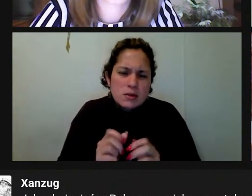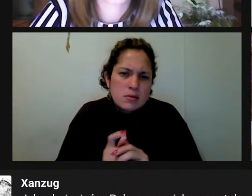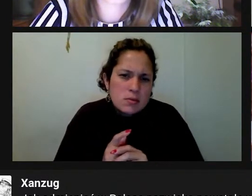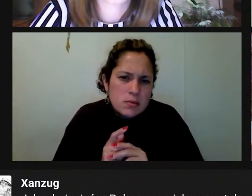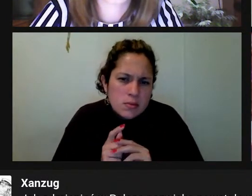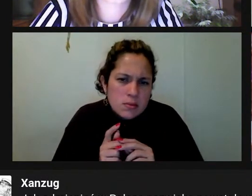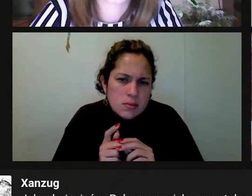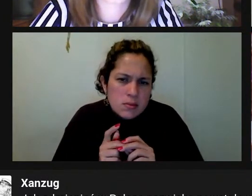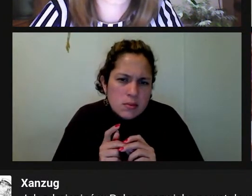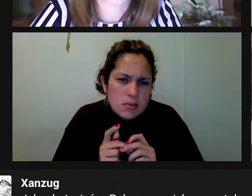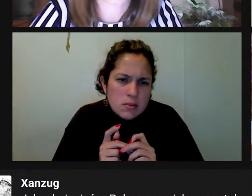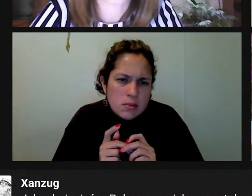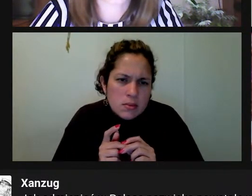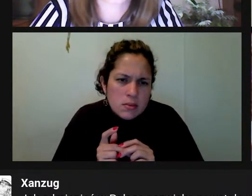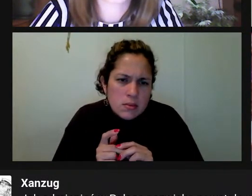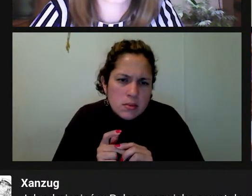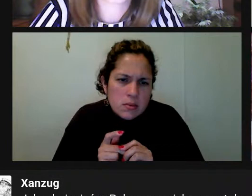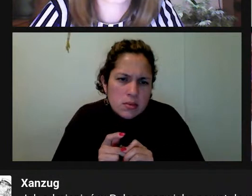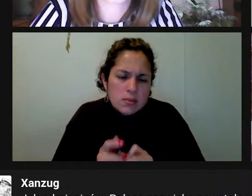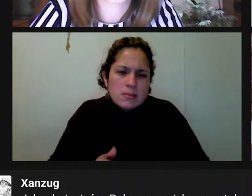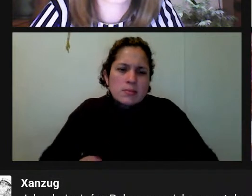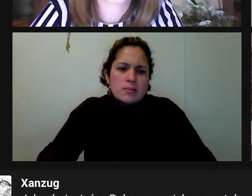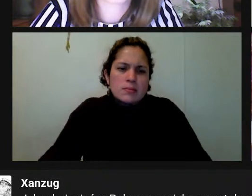konkretnego nazwiska. To